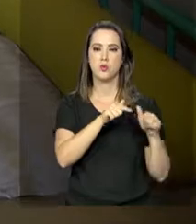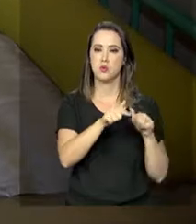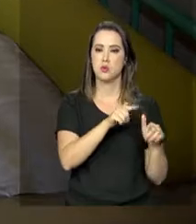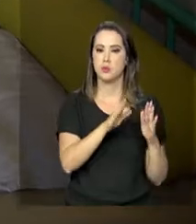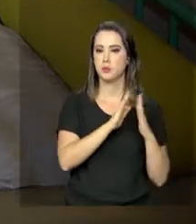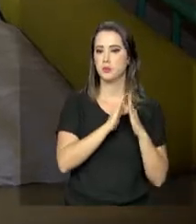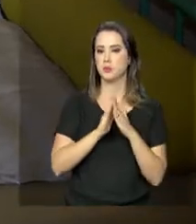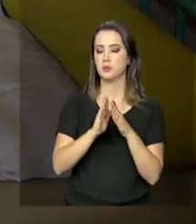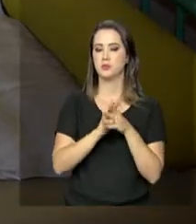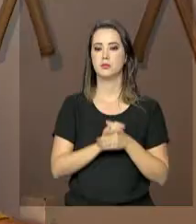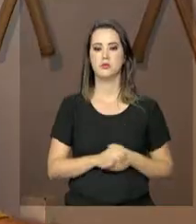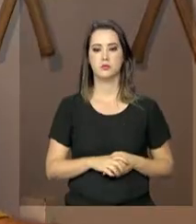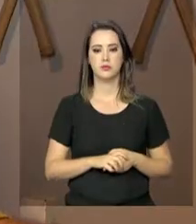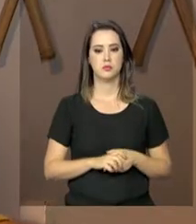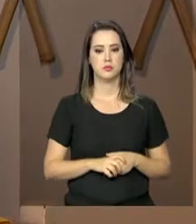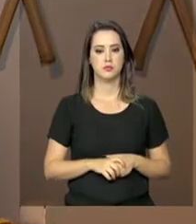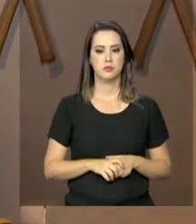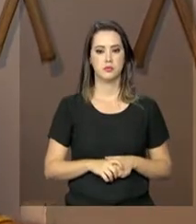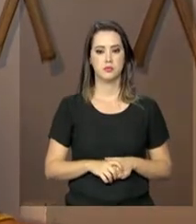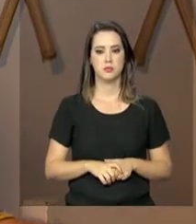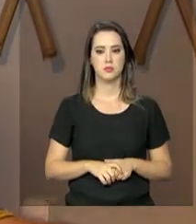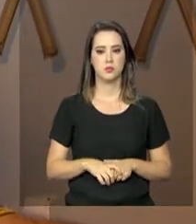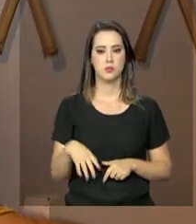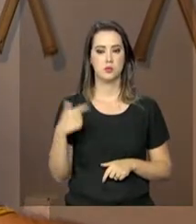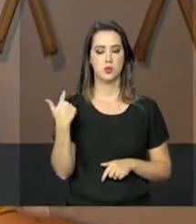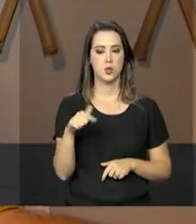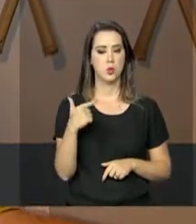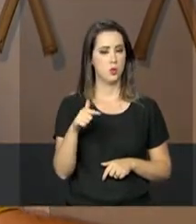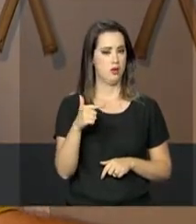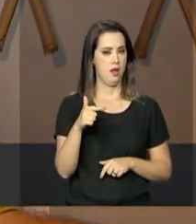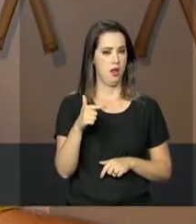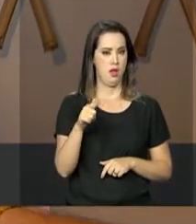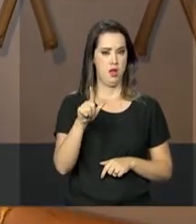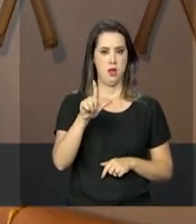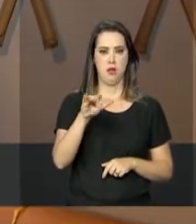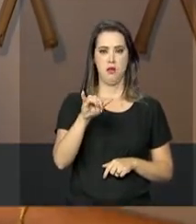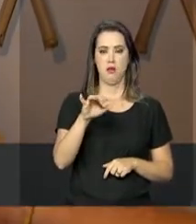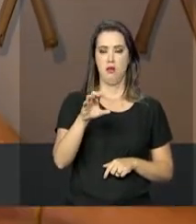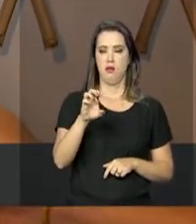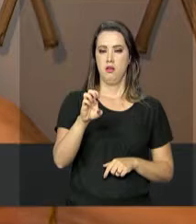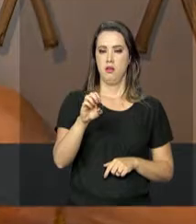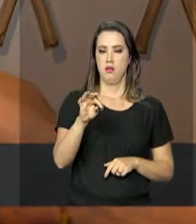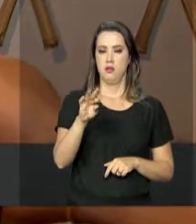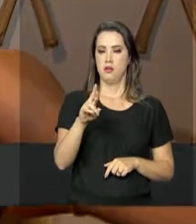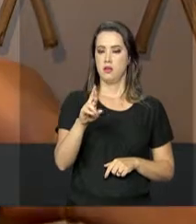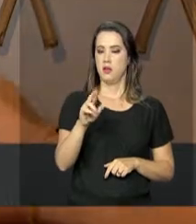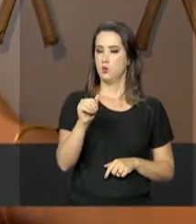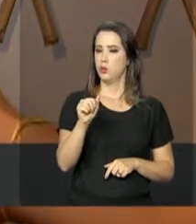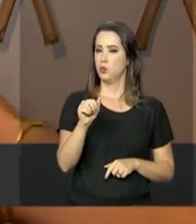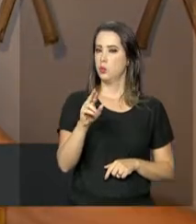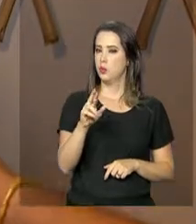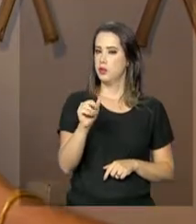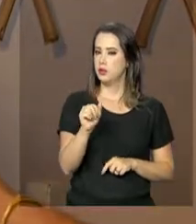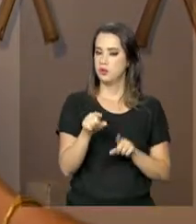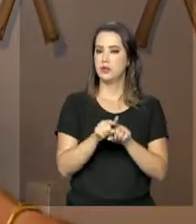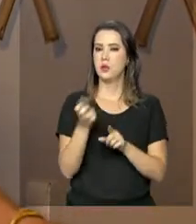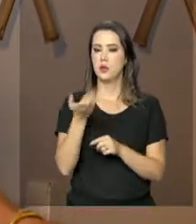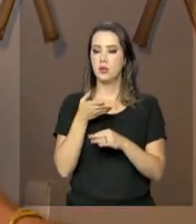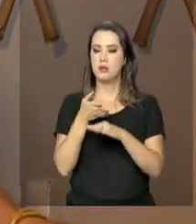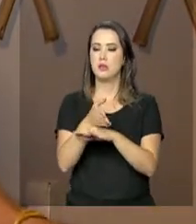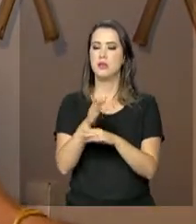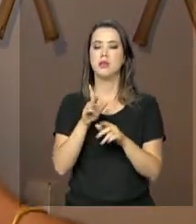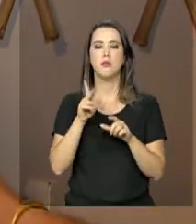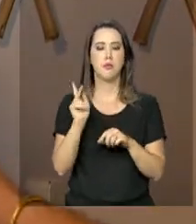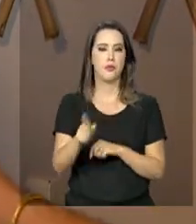dentro de casa como eu não tenho licenciatura eu fiz bacharel é eu queria pressionar a educação dá